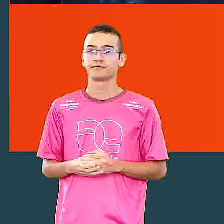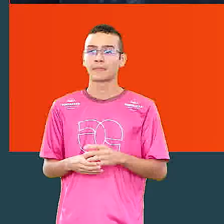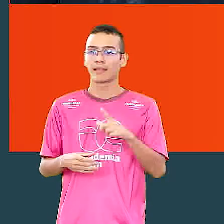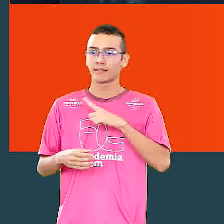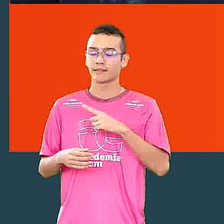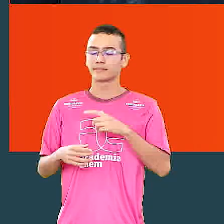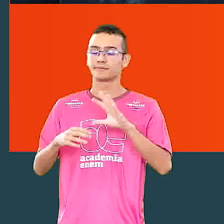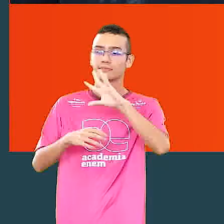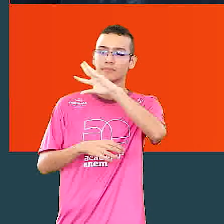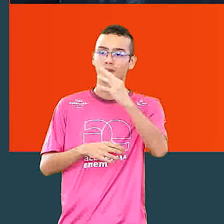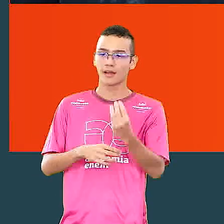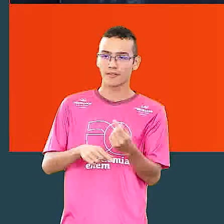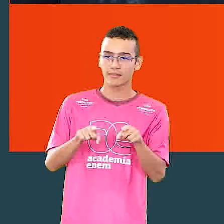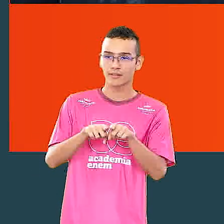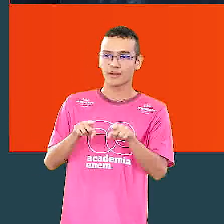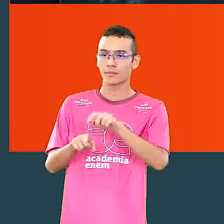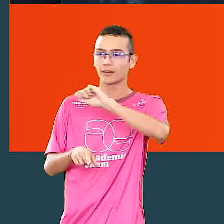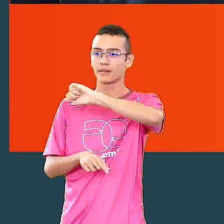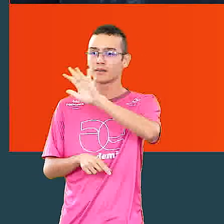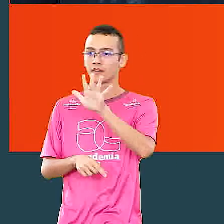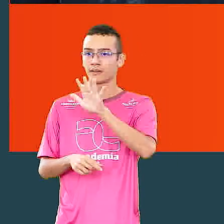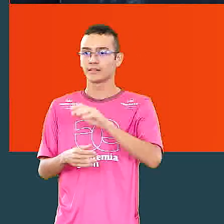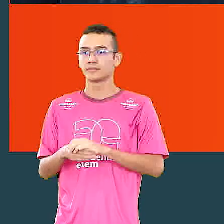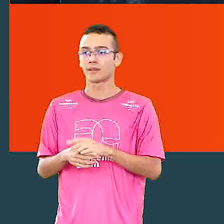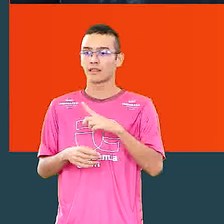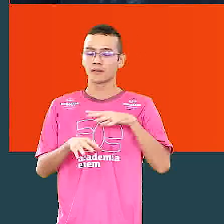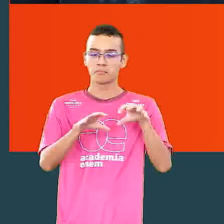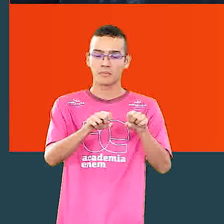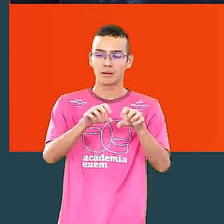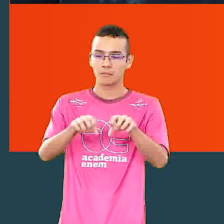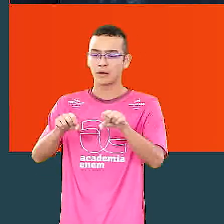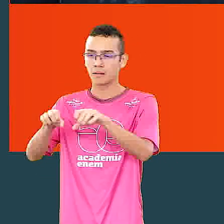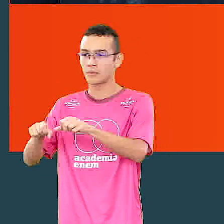Aí eles vão colonizar esse espaço novamente. Por isso,